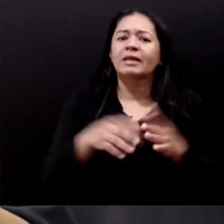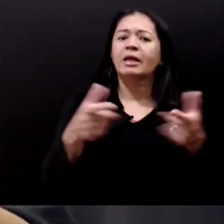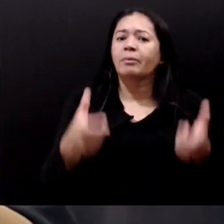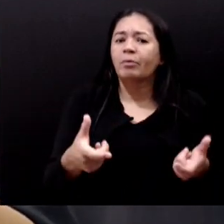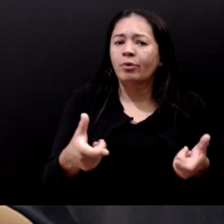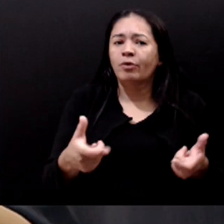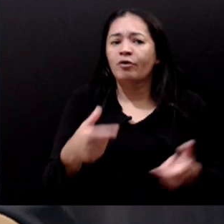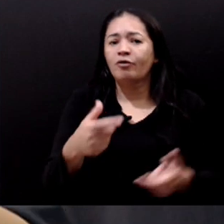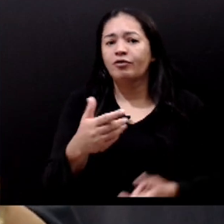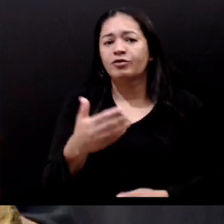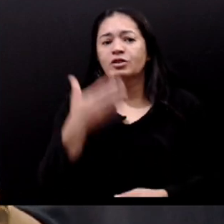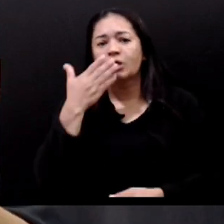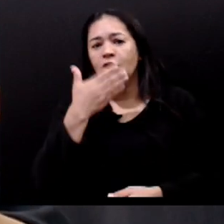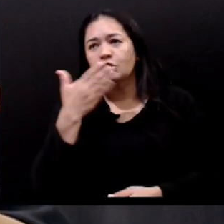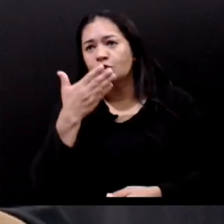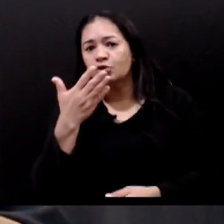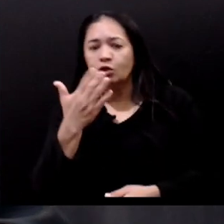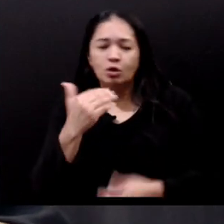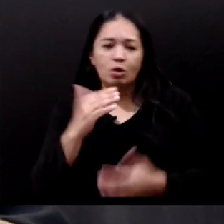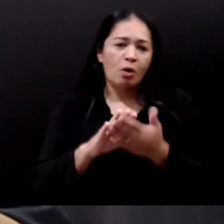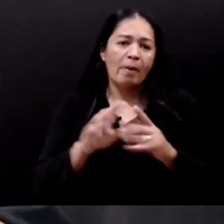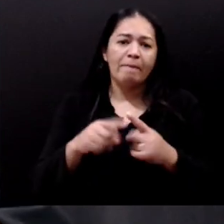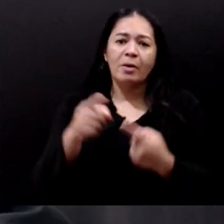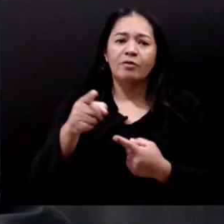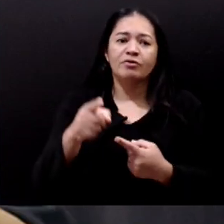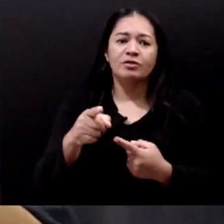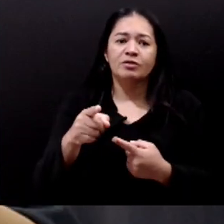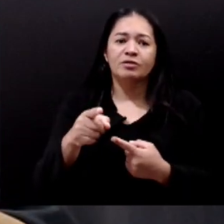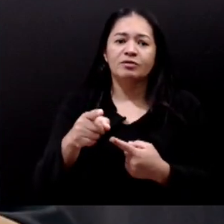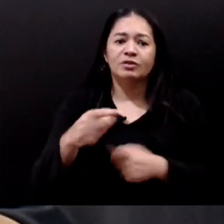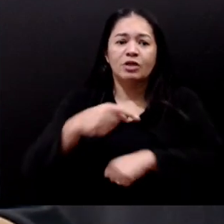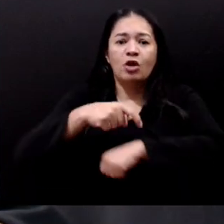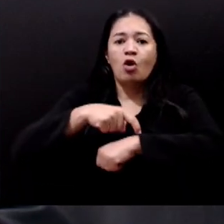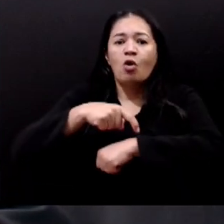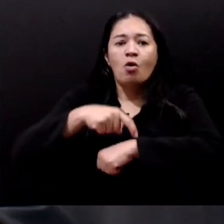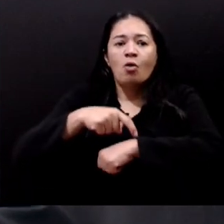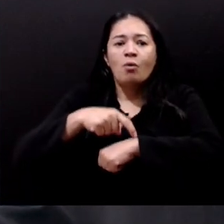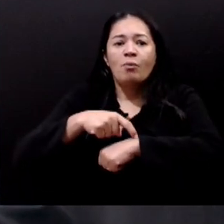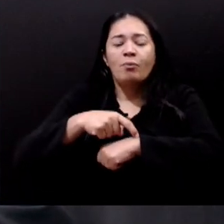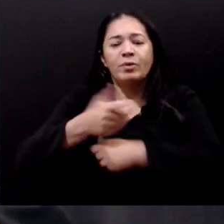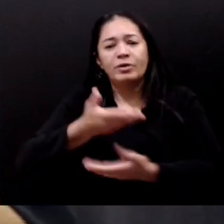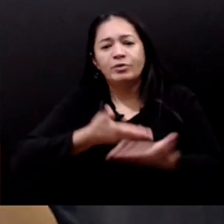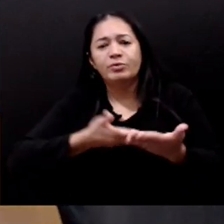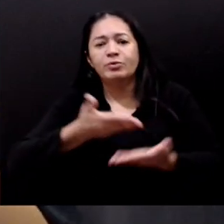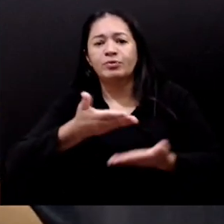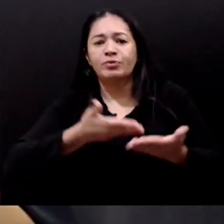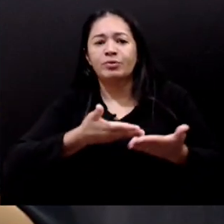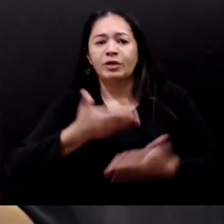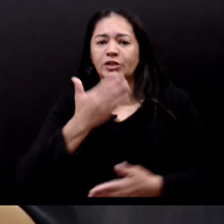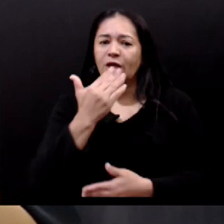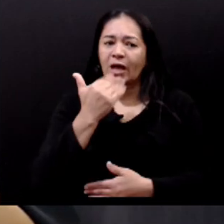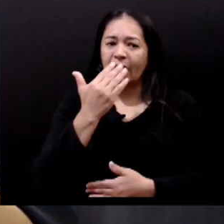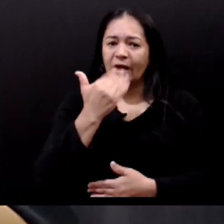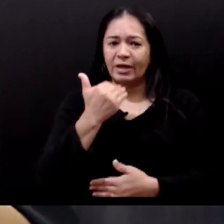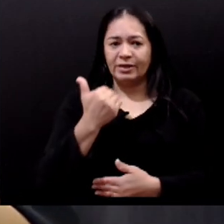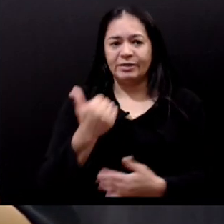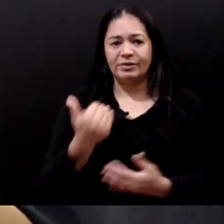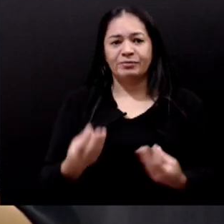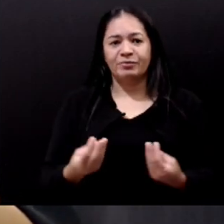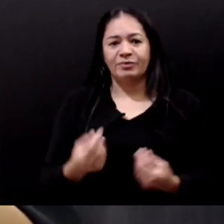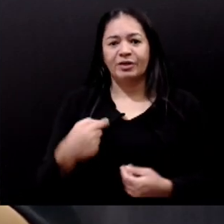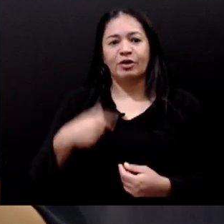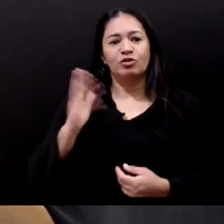por exemplo, mas você está se privando de um momento de compartilhar. A alimentação, como eu comecei falando, ela é algo